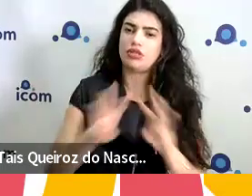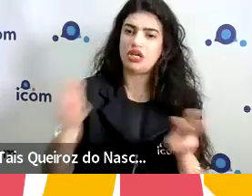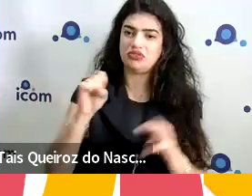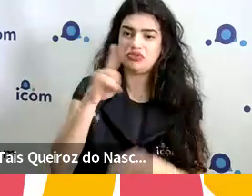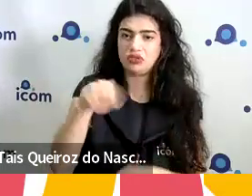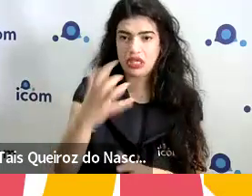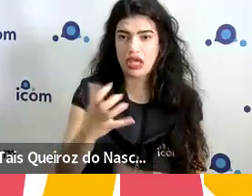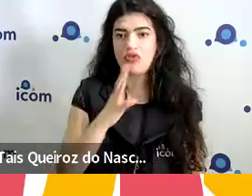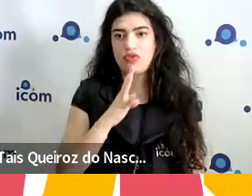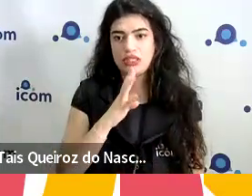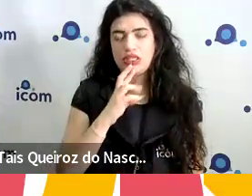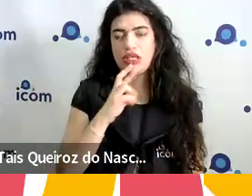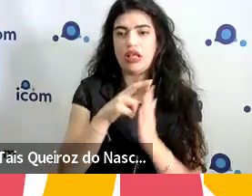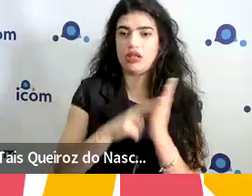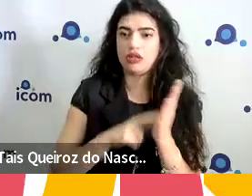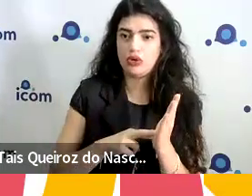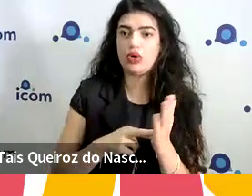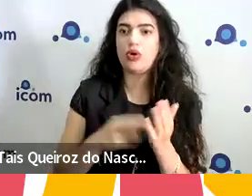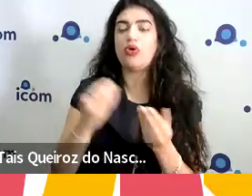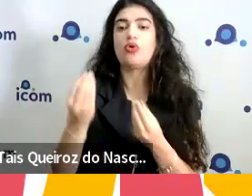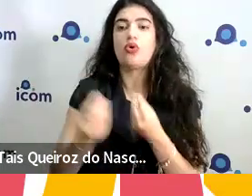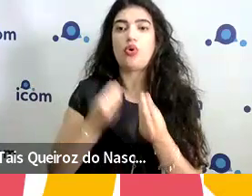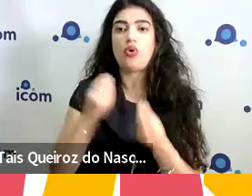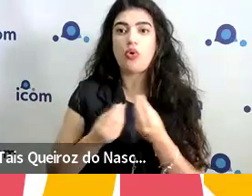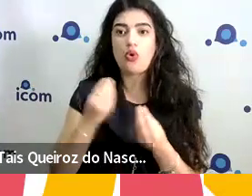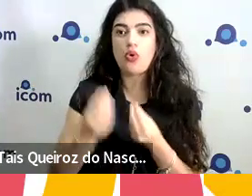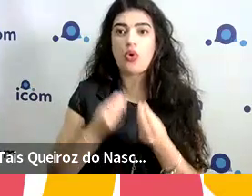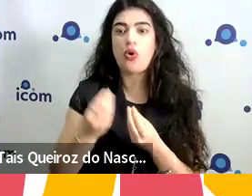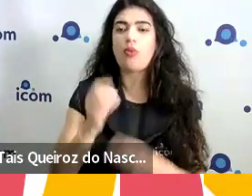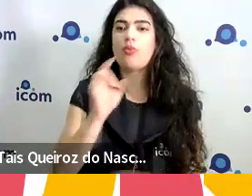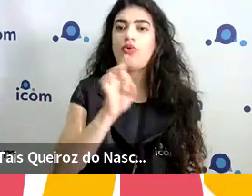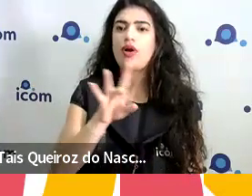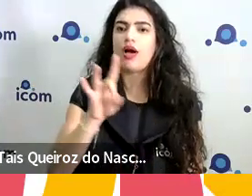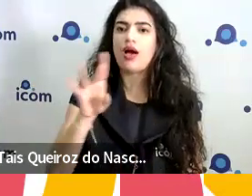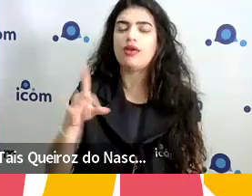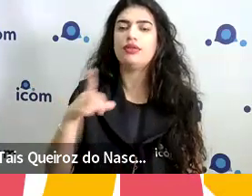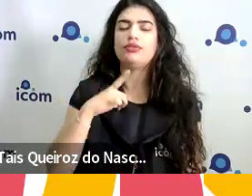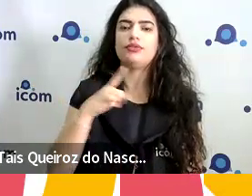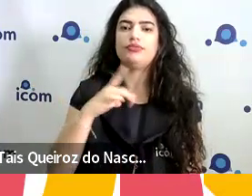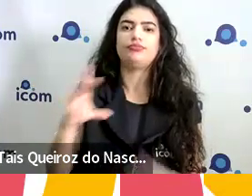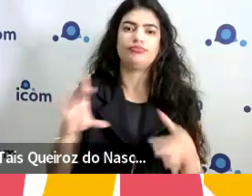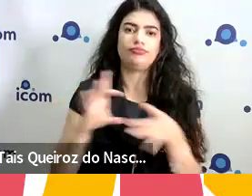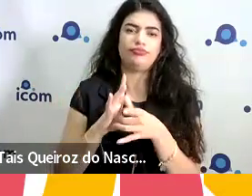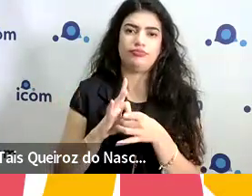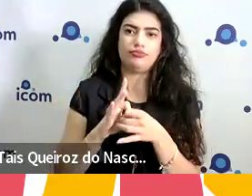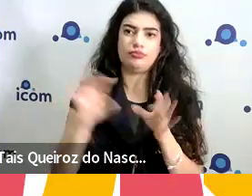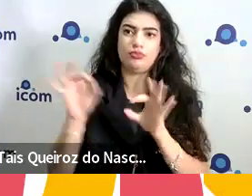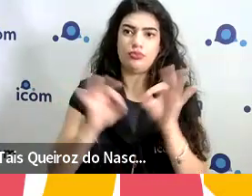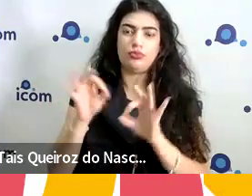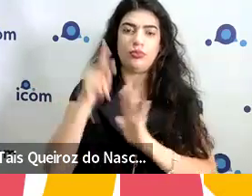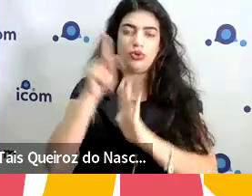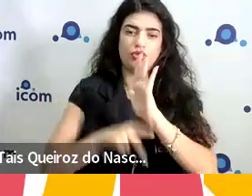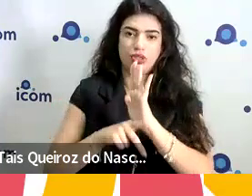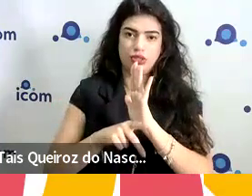conhecer, relatório de como que cada ODS está ligada ao projeto da ABS e ali tem os